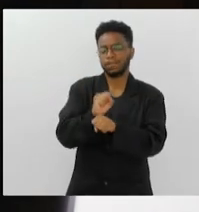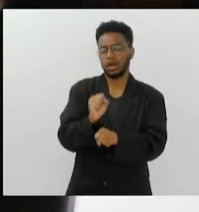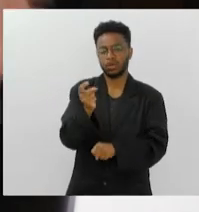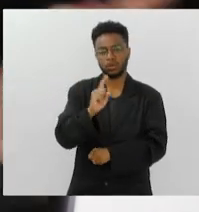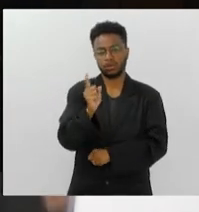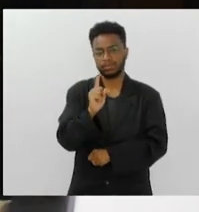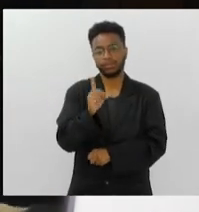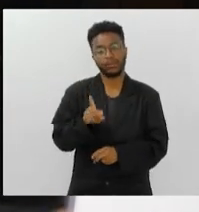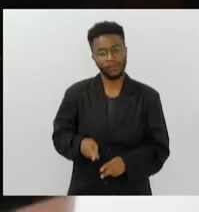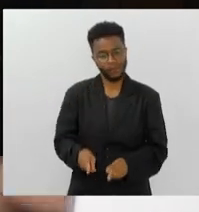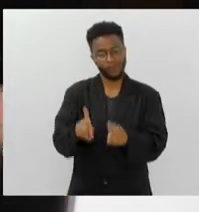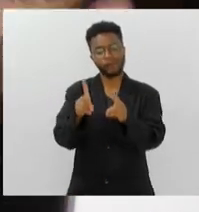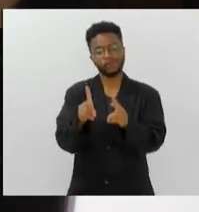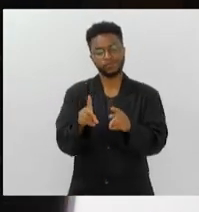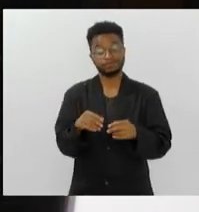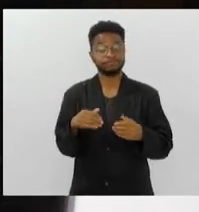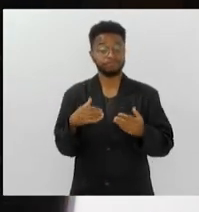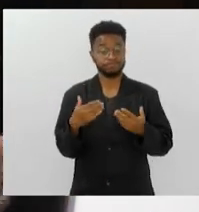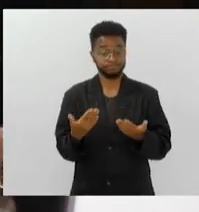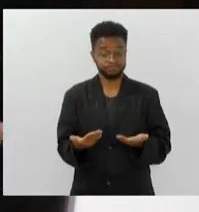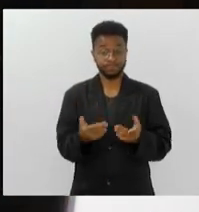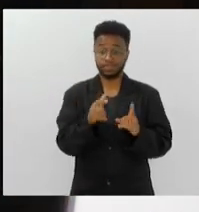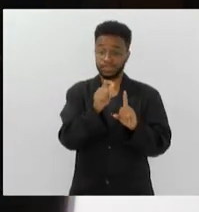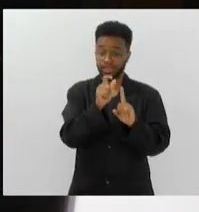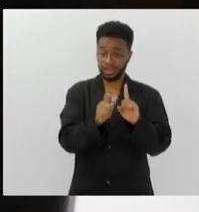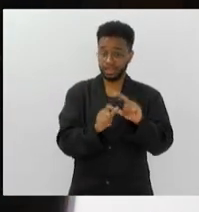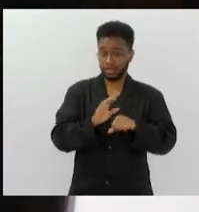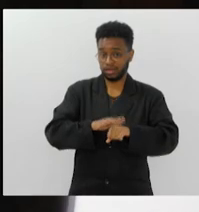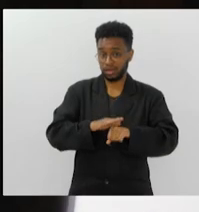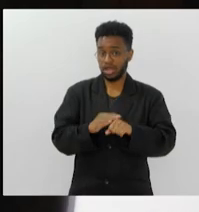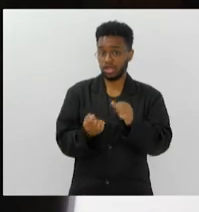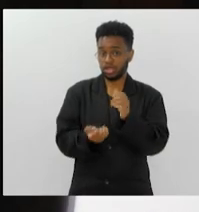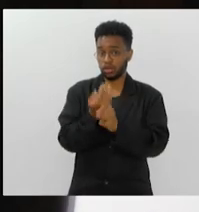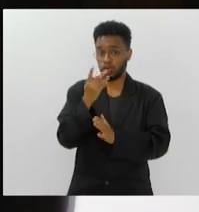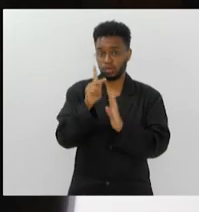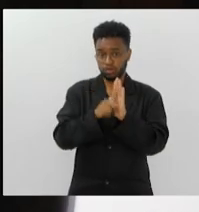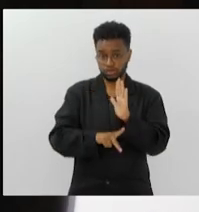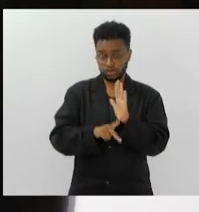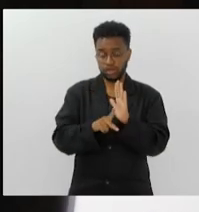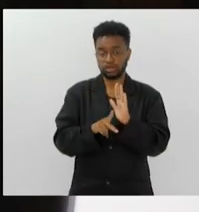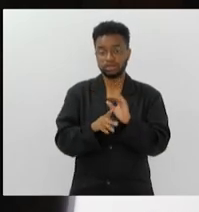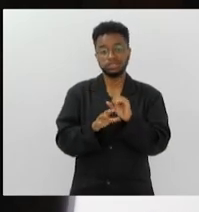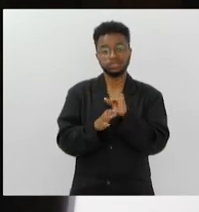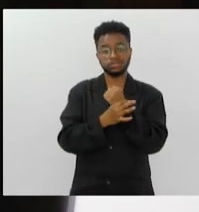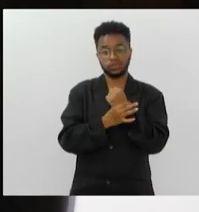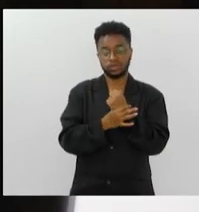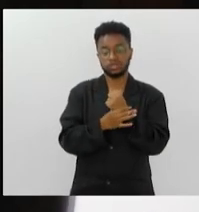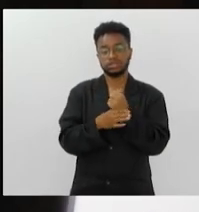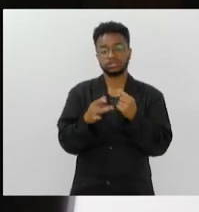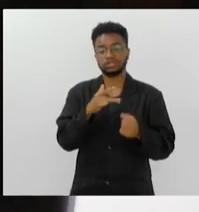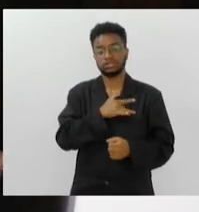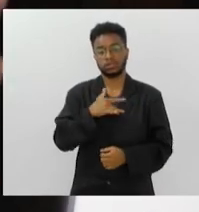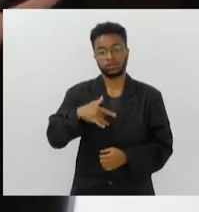parou mais. Aí, além dele ser idealizador do projeto Segurança e Saúde nas Escolas,